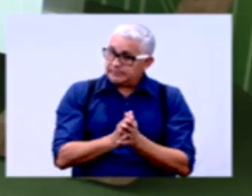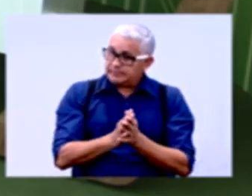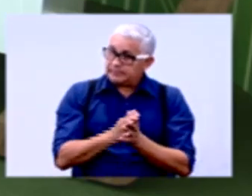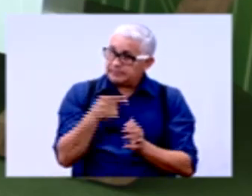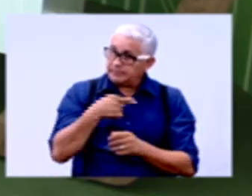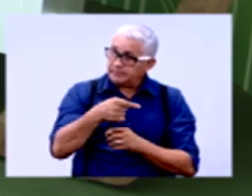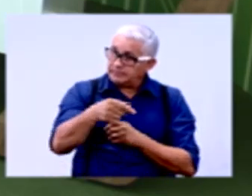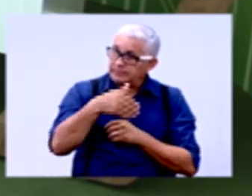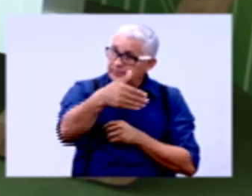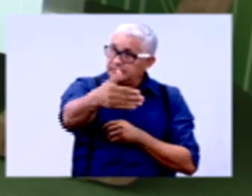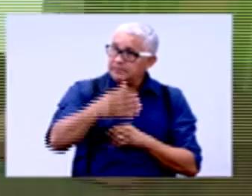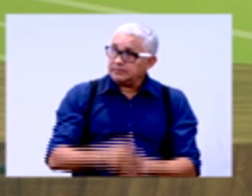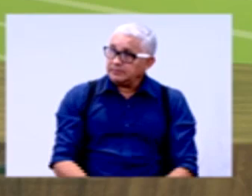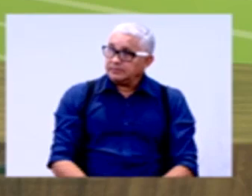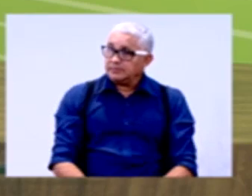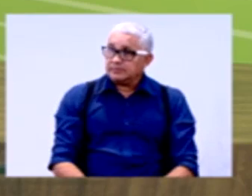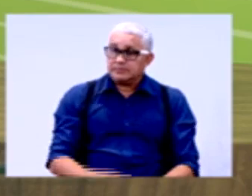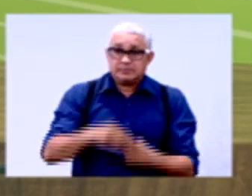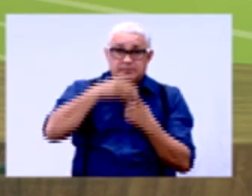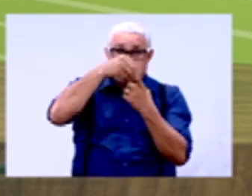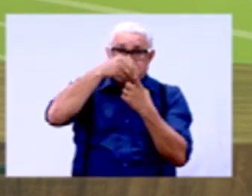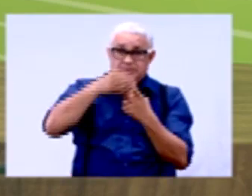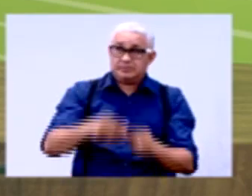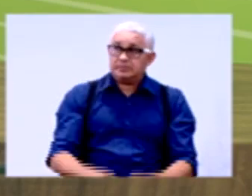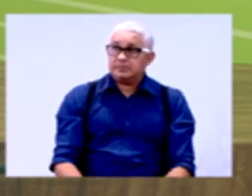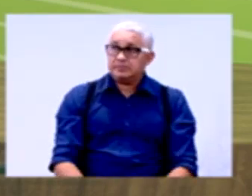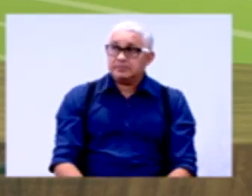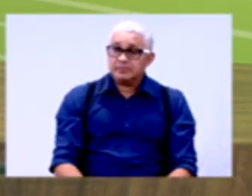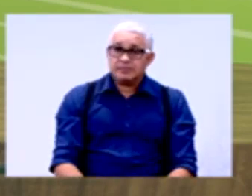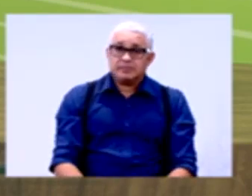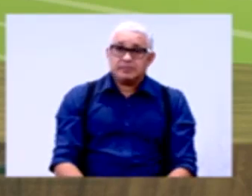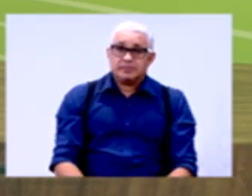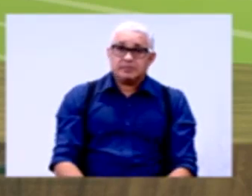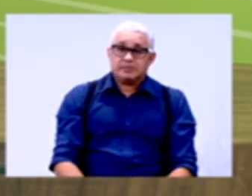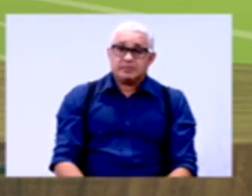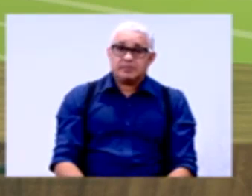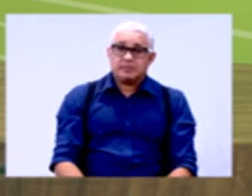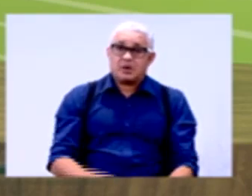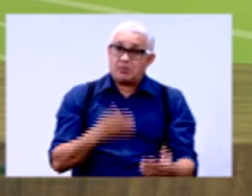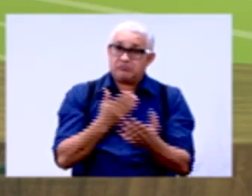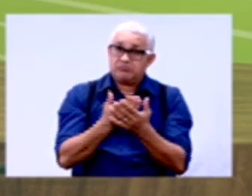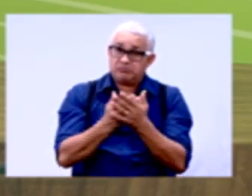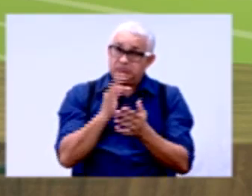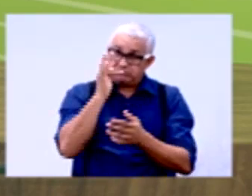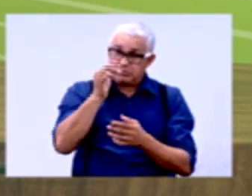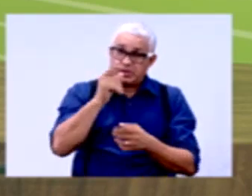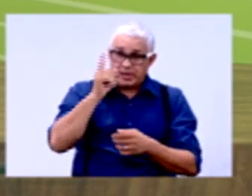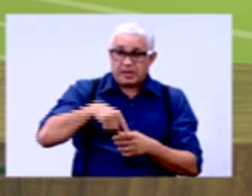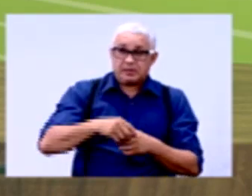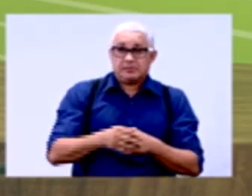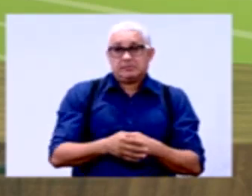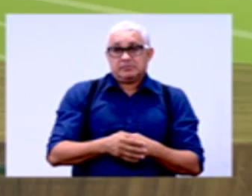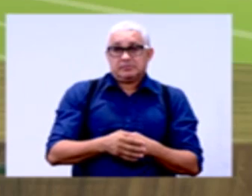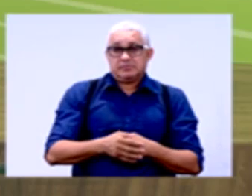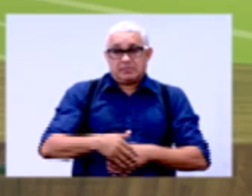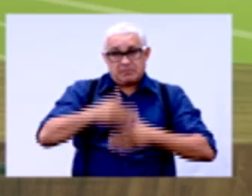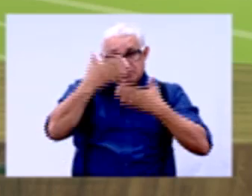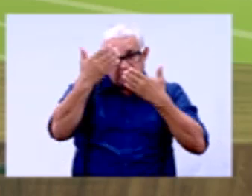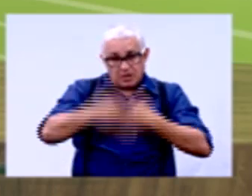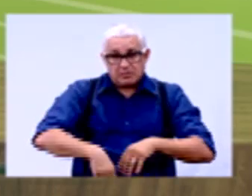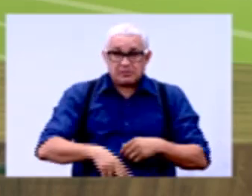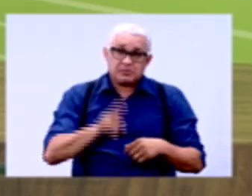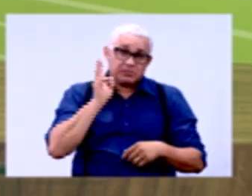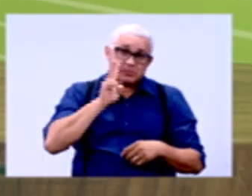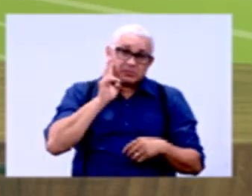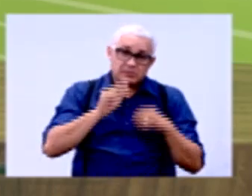dias? Bom, a principal é que o nosso próximo encontro vai ser a avaliação. Lembrando que a gente